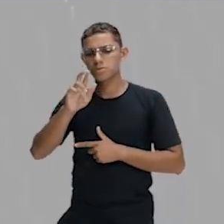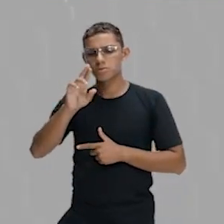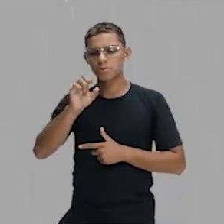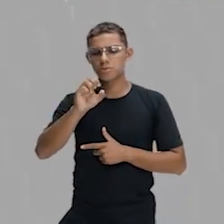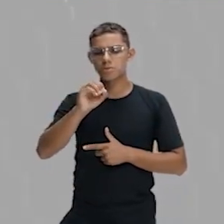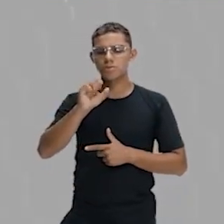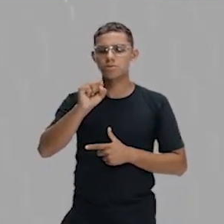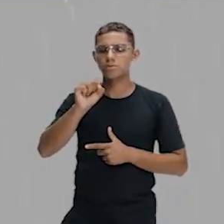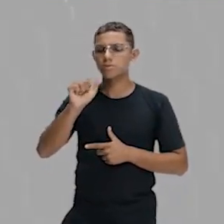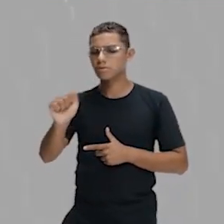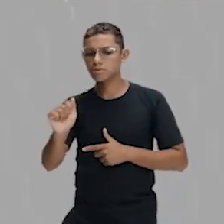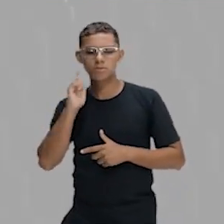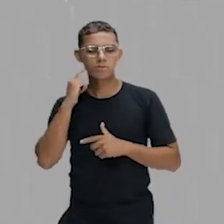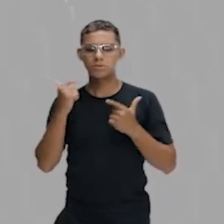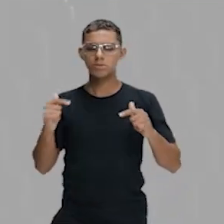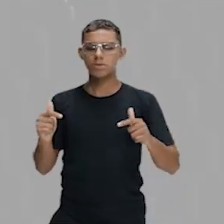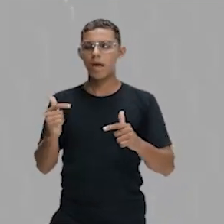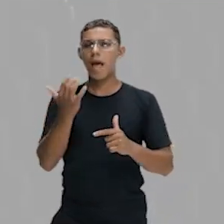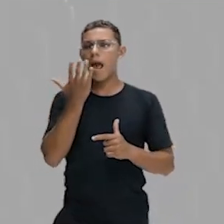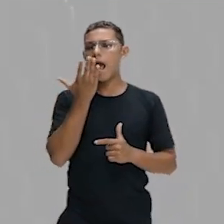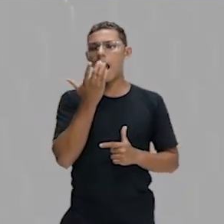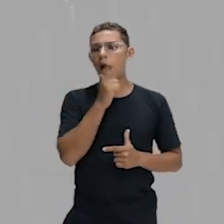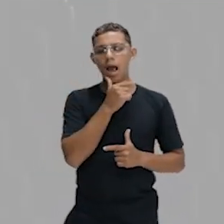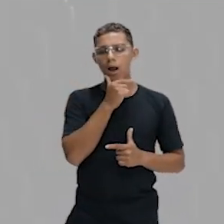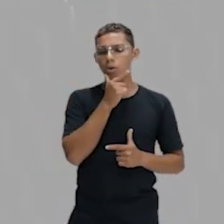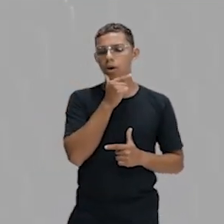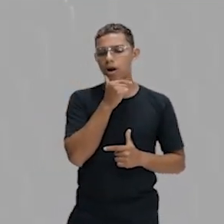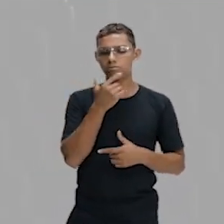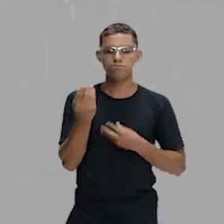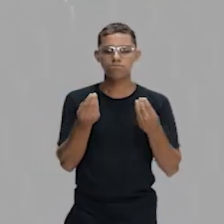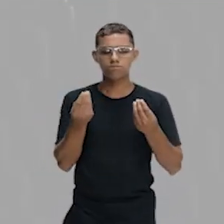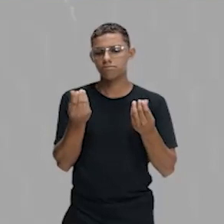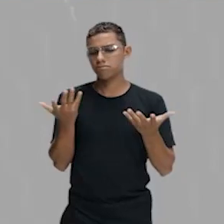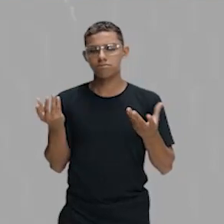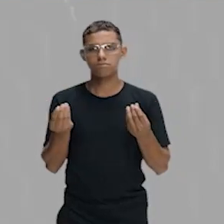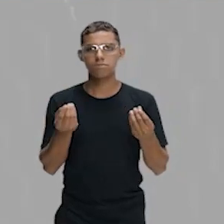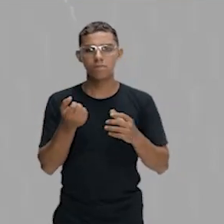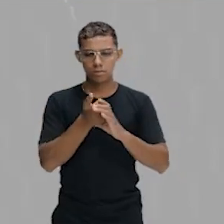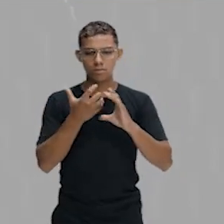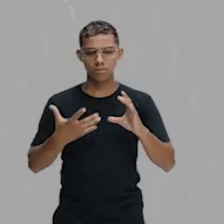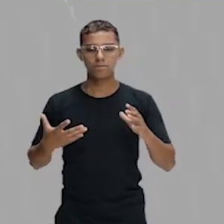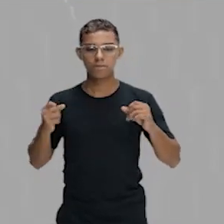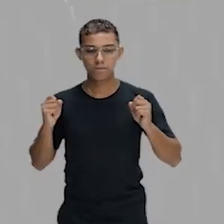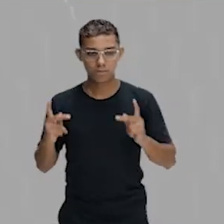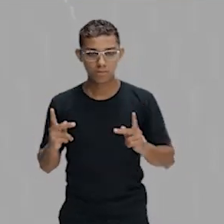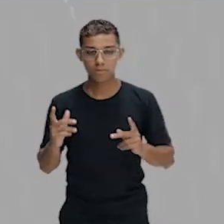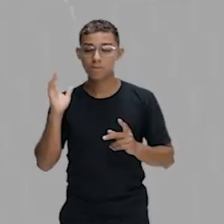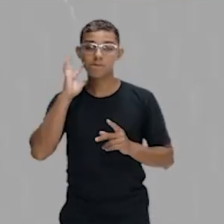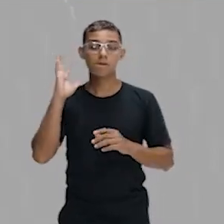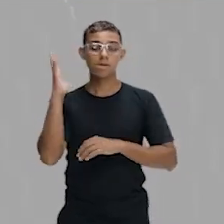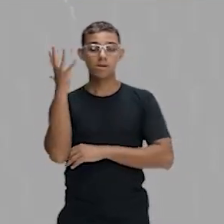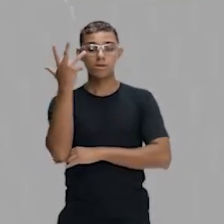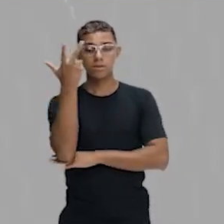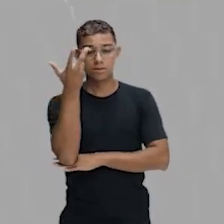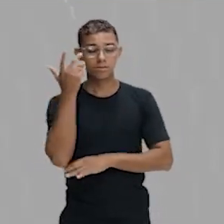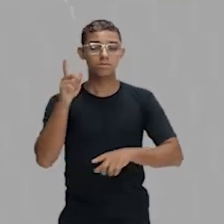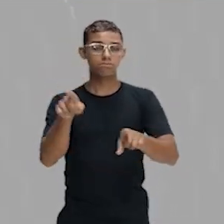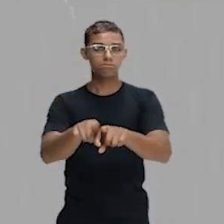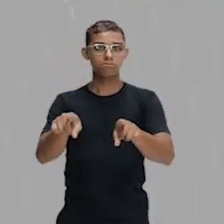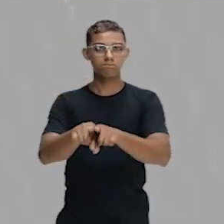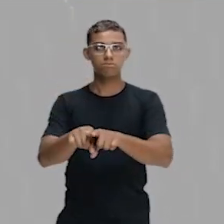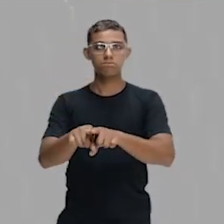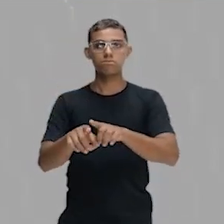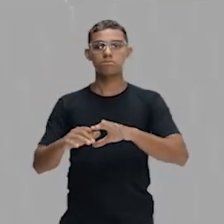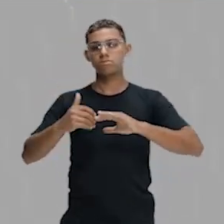auxiliar para que a planta não perca água facilmente. Então, essas são as características. Árvores que também geralmente